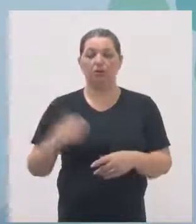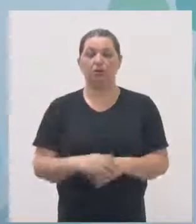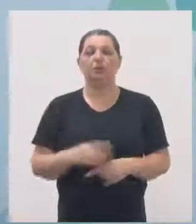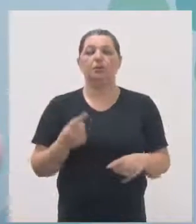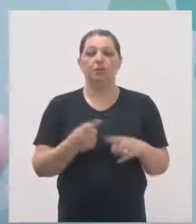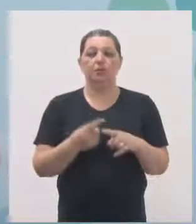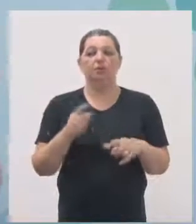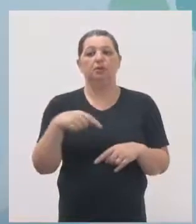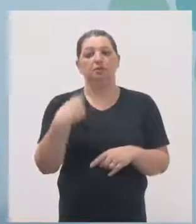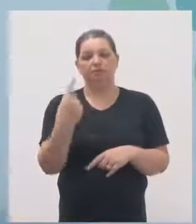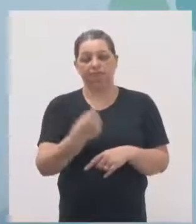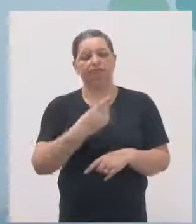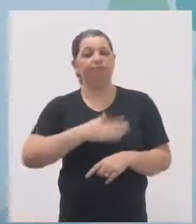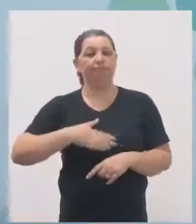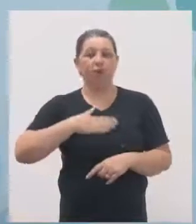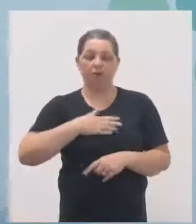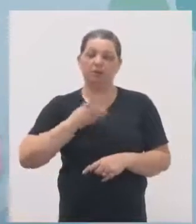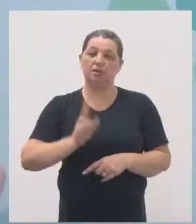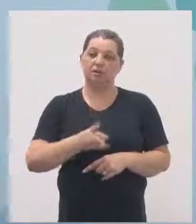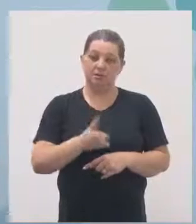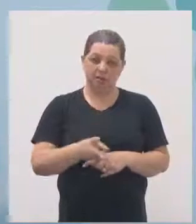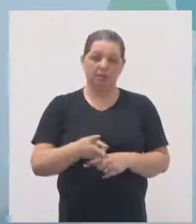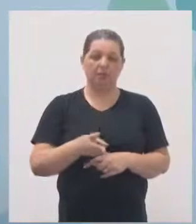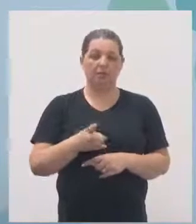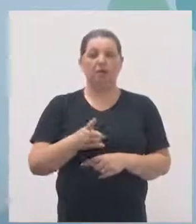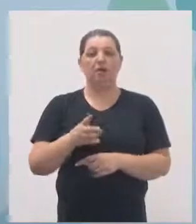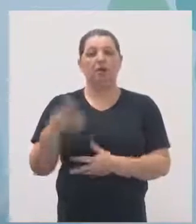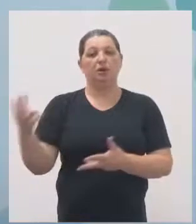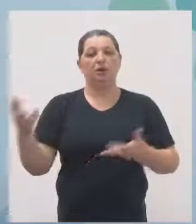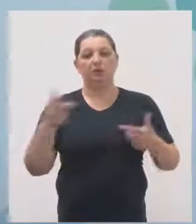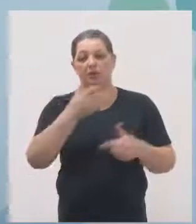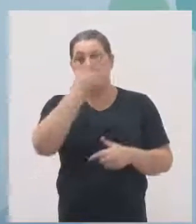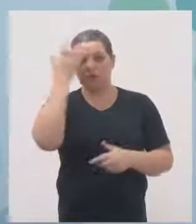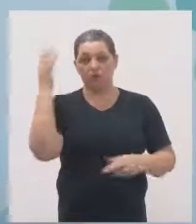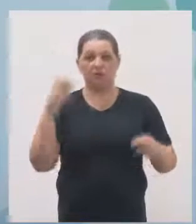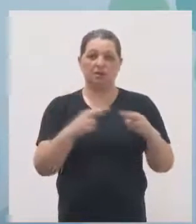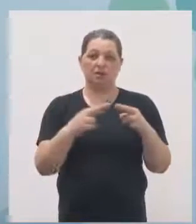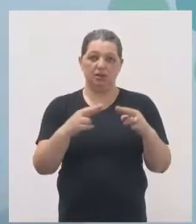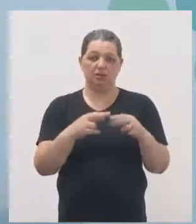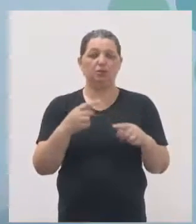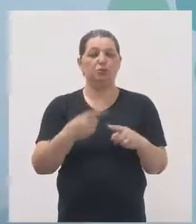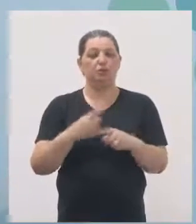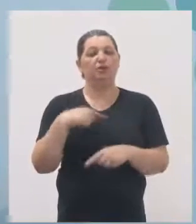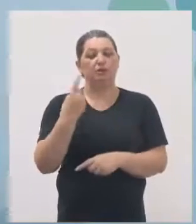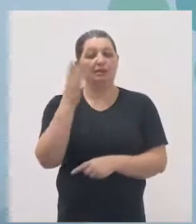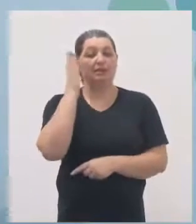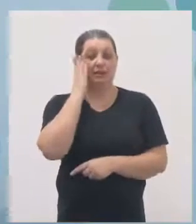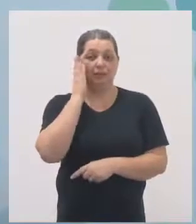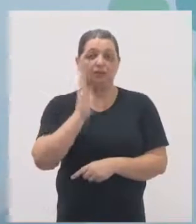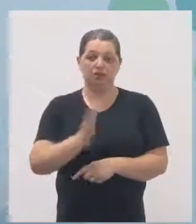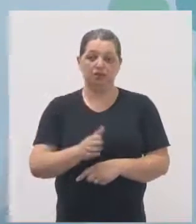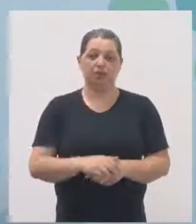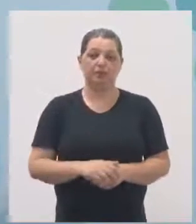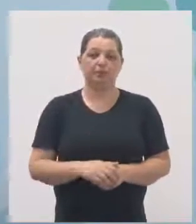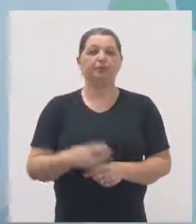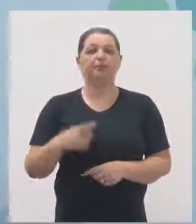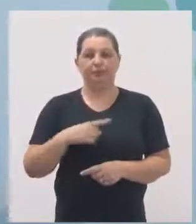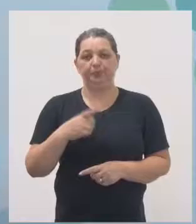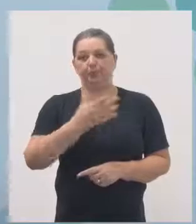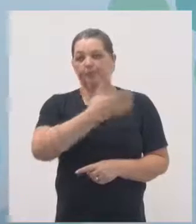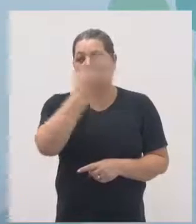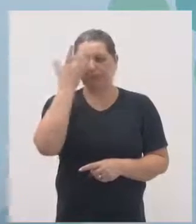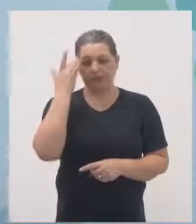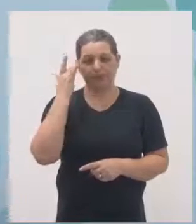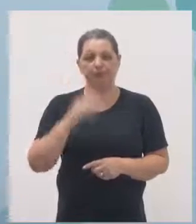assim como nós, gostam sempre que a gente traga pessoas da rede. Porque a gente sabe que existem pessoas